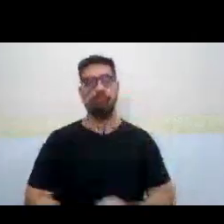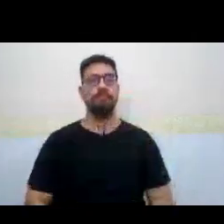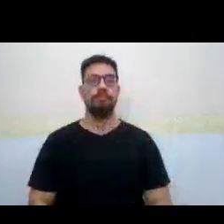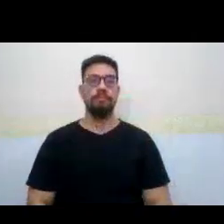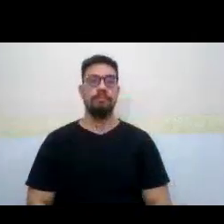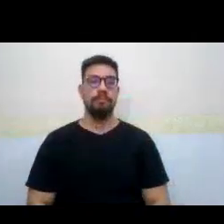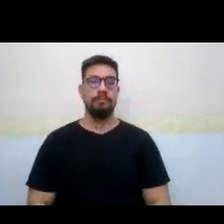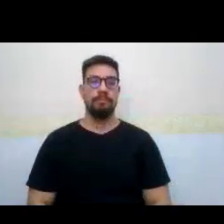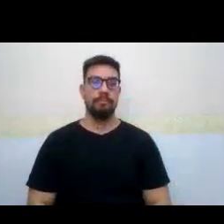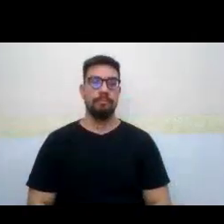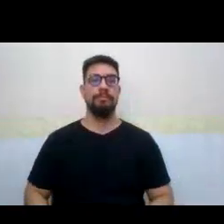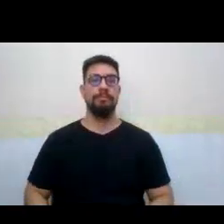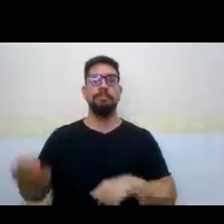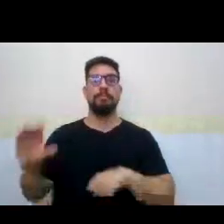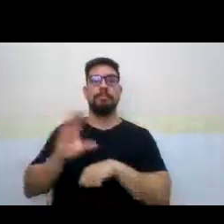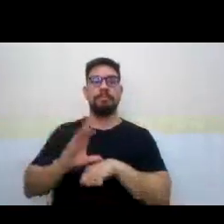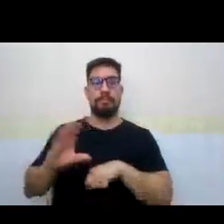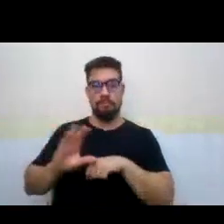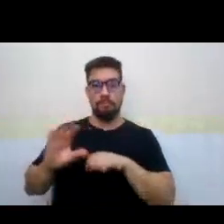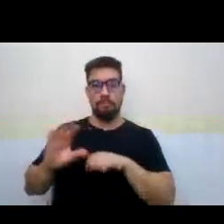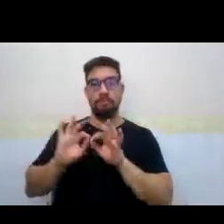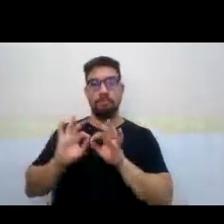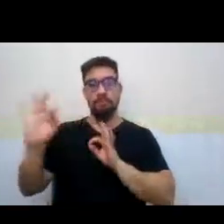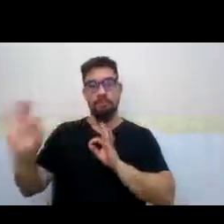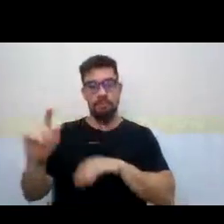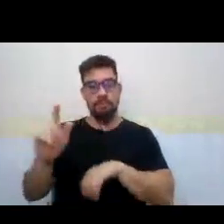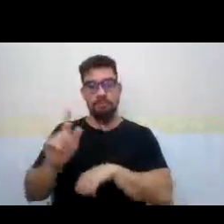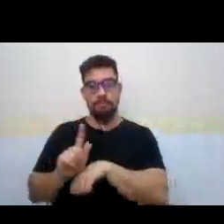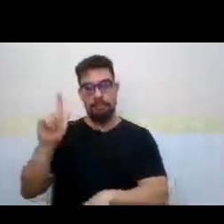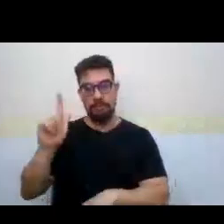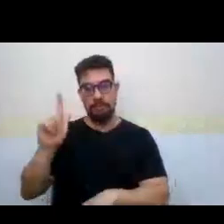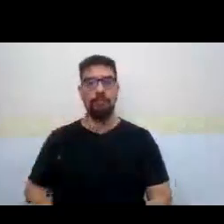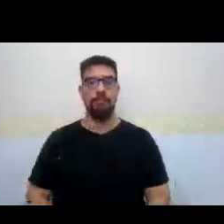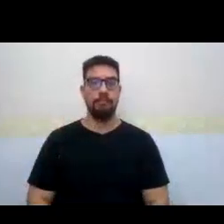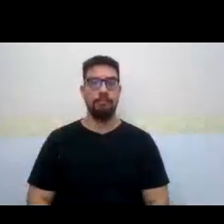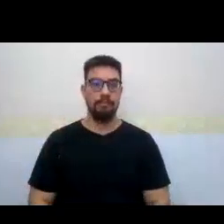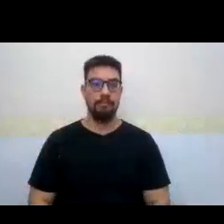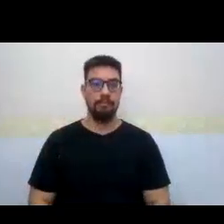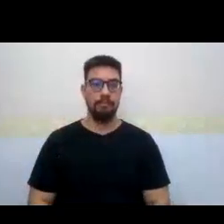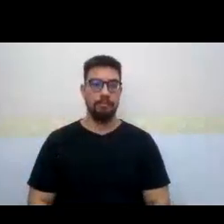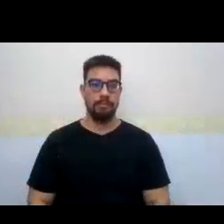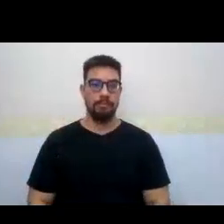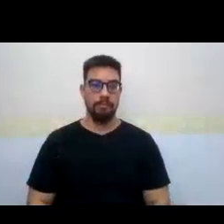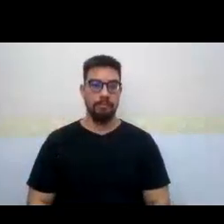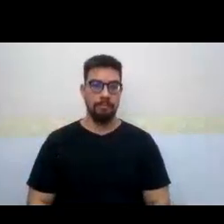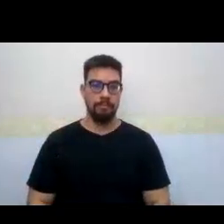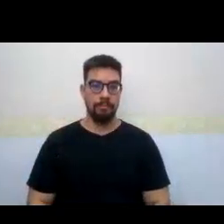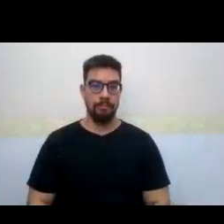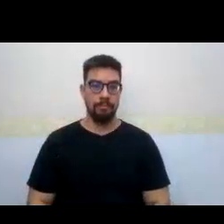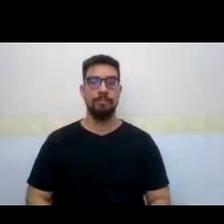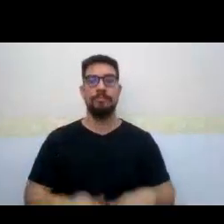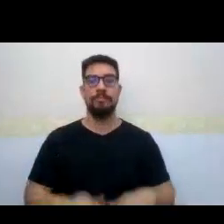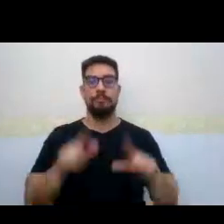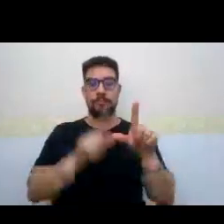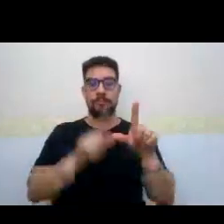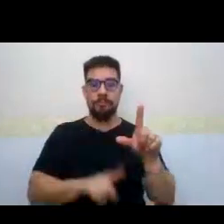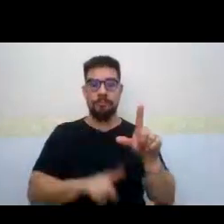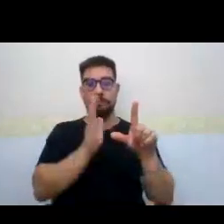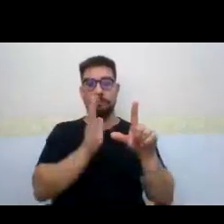de graduação à distância, administração pública, aí vem qual? Letras, Libras,